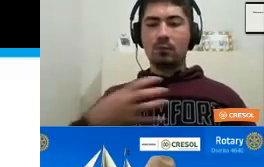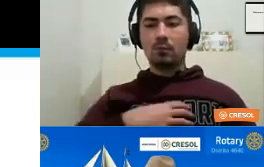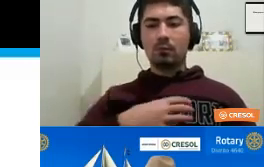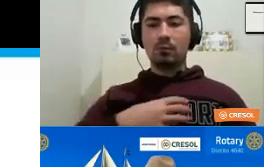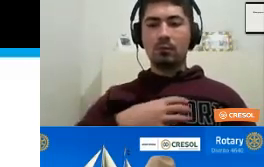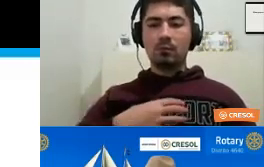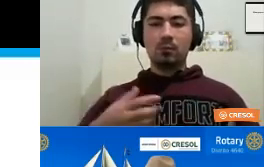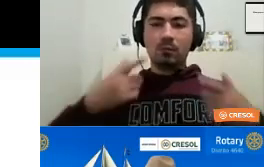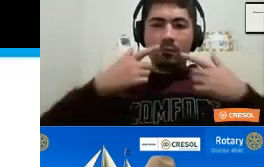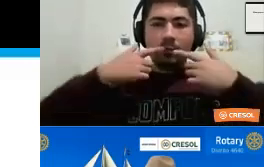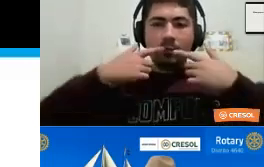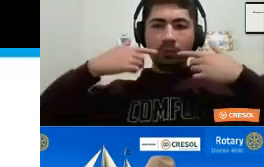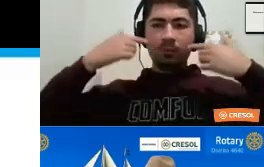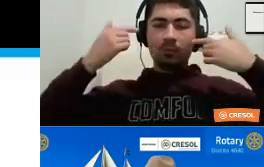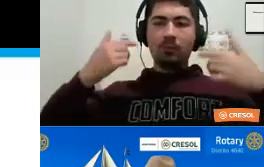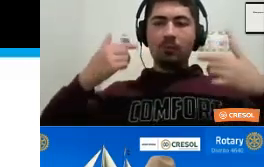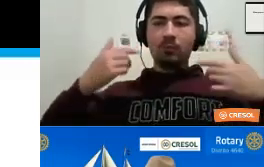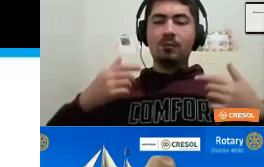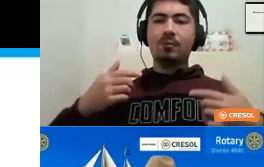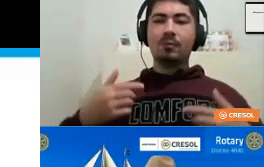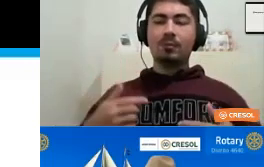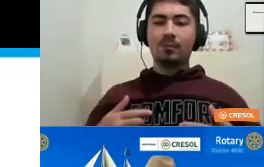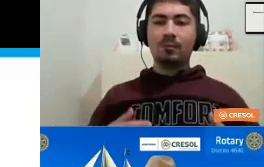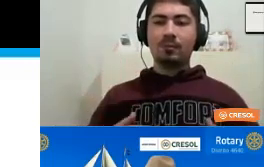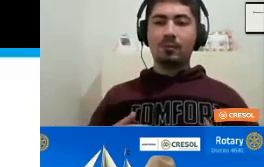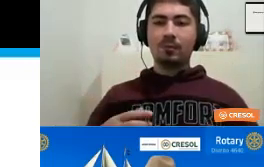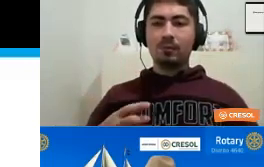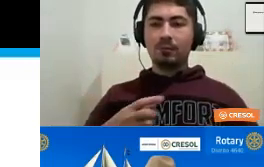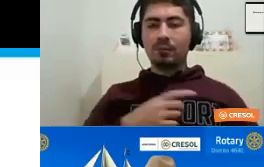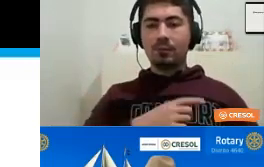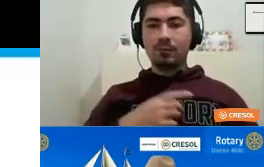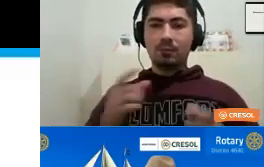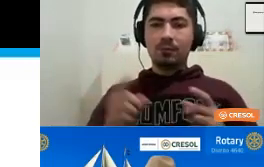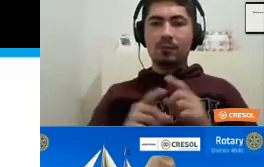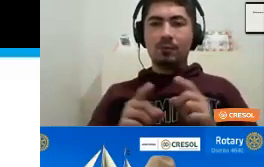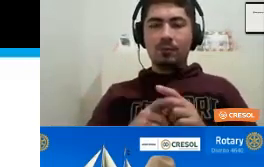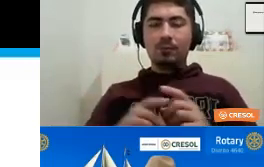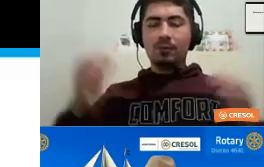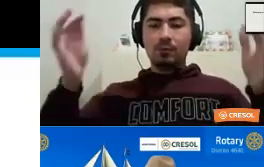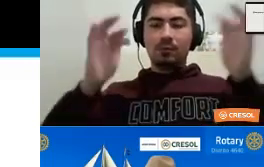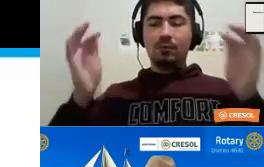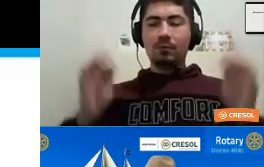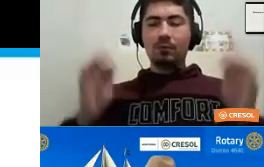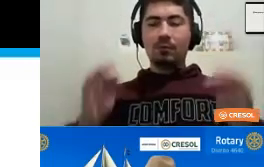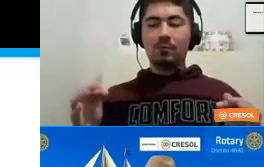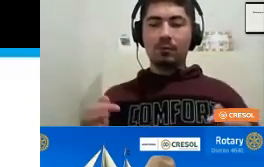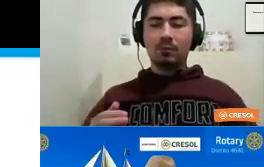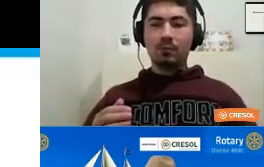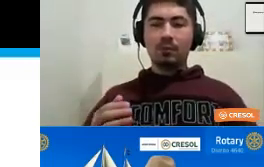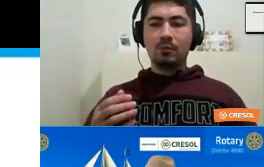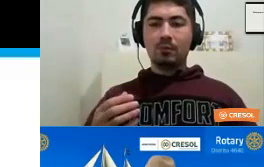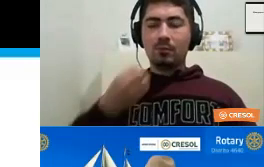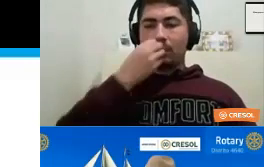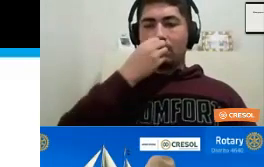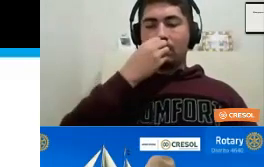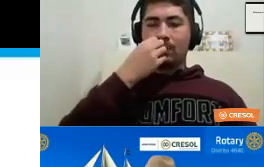se beneficiando daquele projeto, ali está a nossa felicidade. Então, é maravilhoso a gente poder... A gente